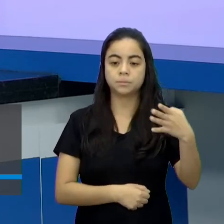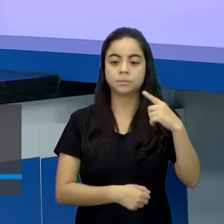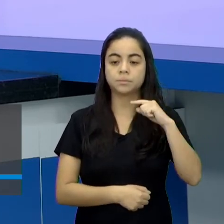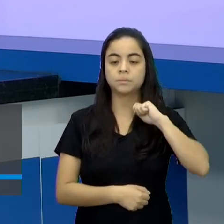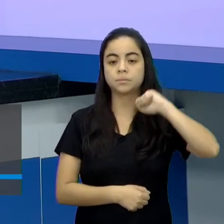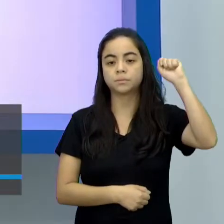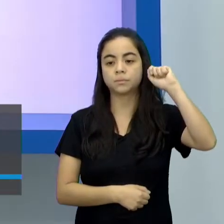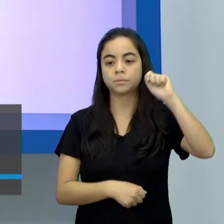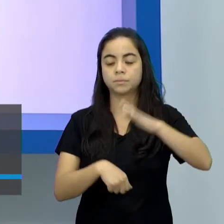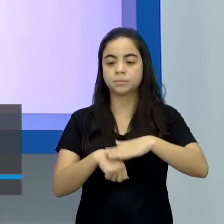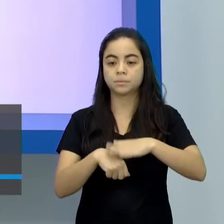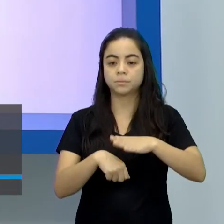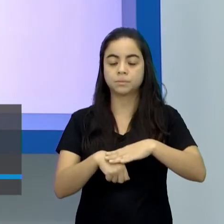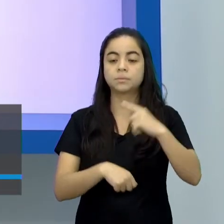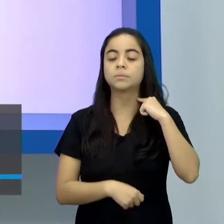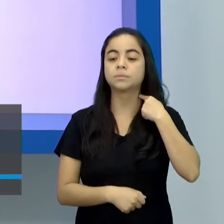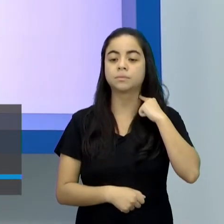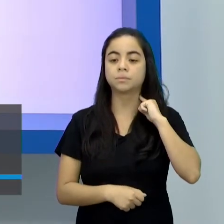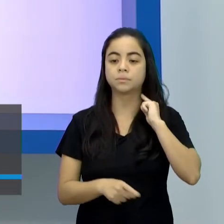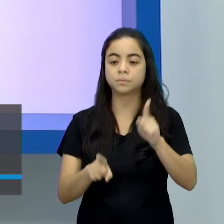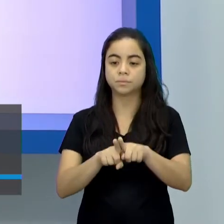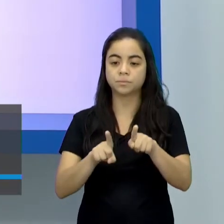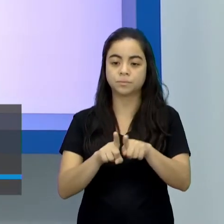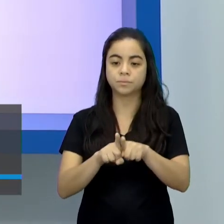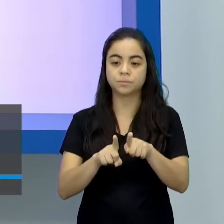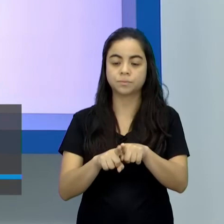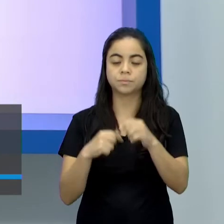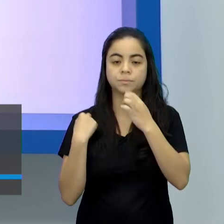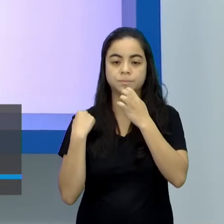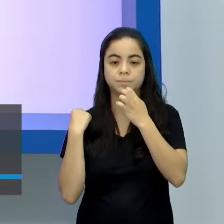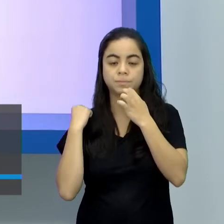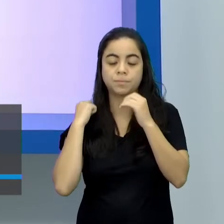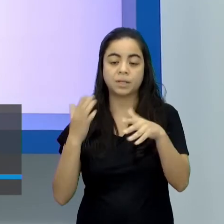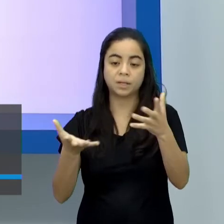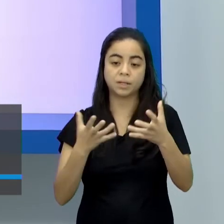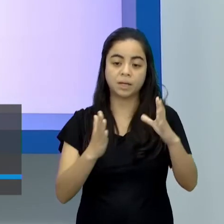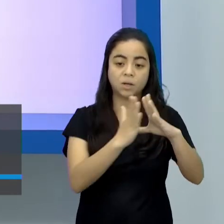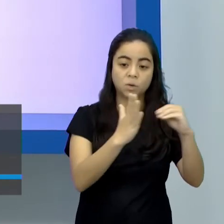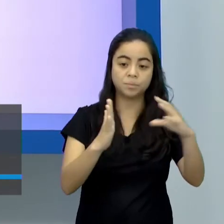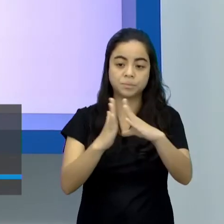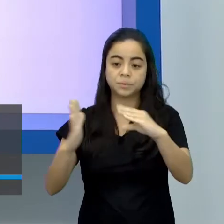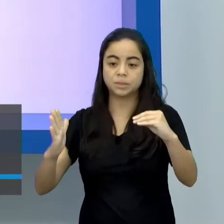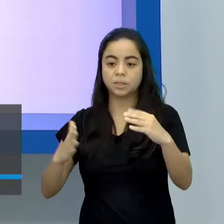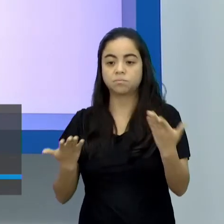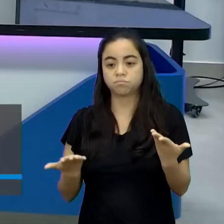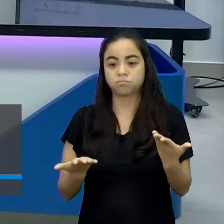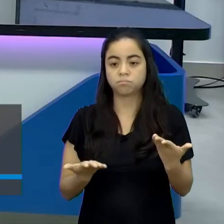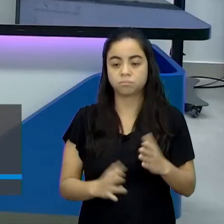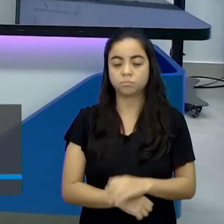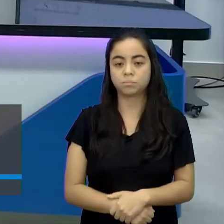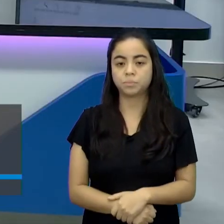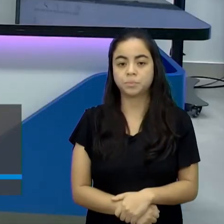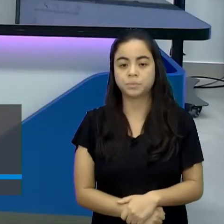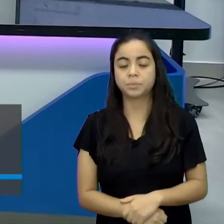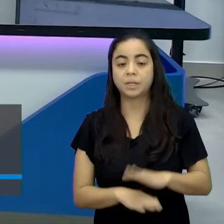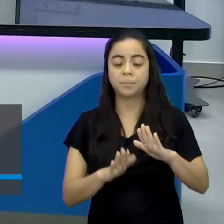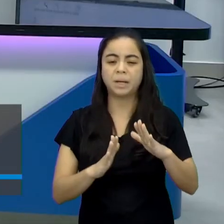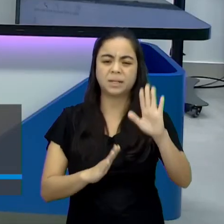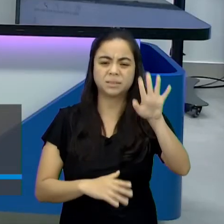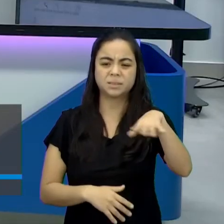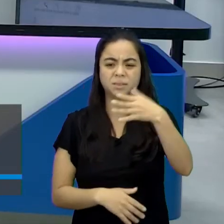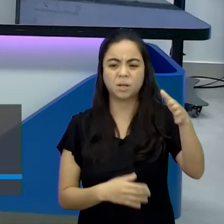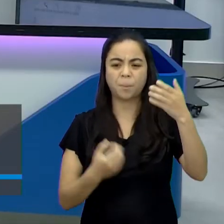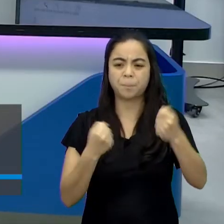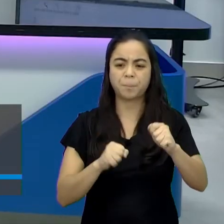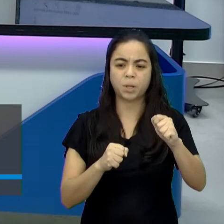maio, Vamos certo? fazer a de maio. Então, como que vocês fazem se vocês querem copiar e colar em outra planilha? Olha só, vai ser em outra planilha ou posso